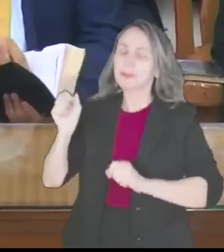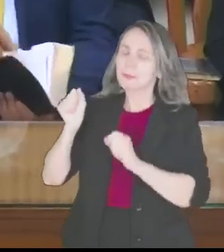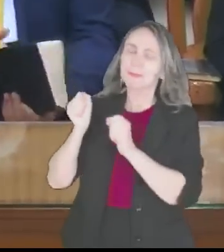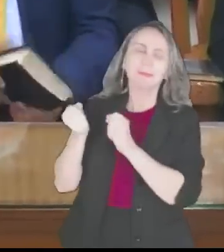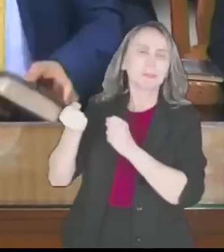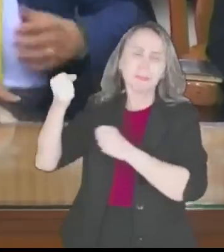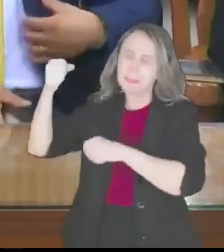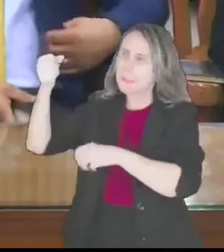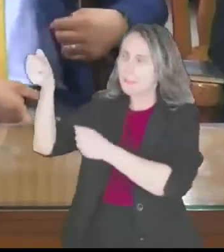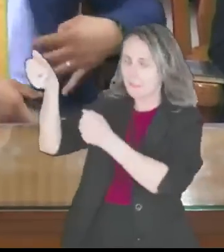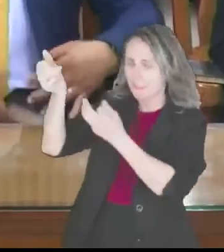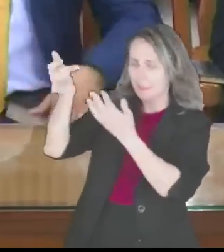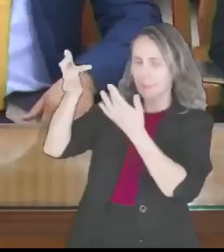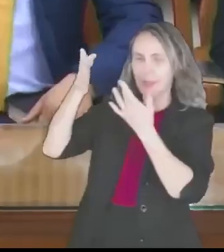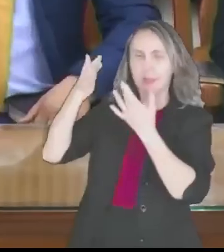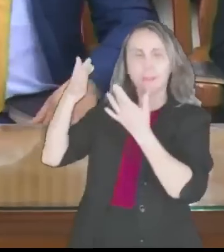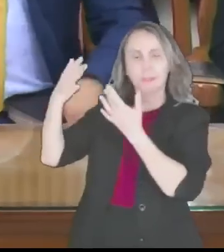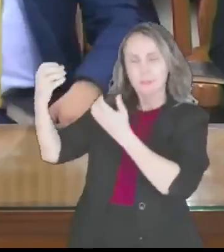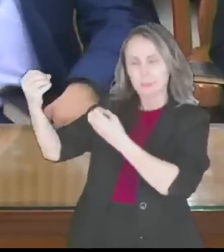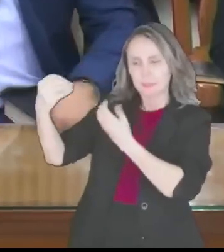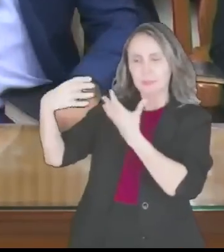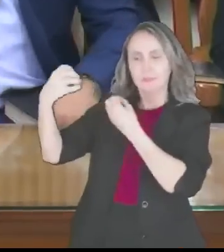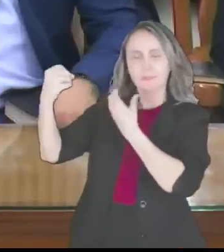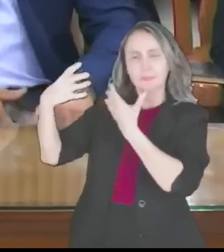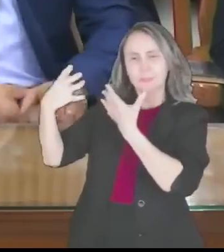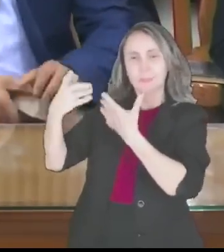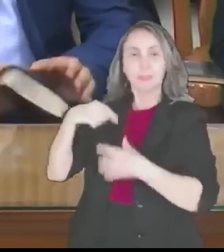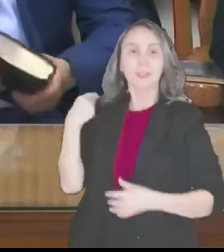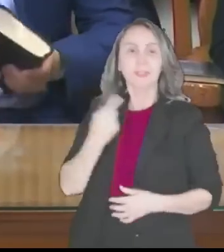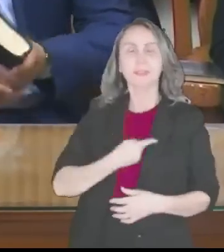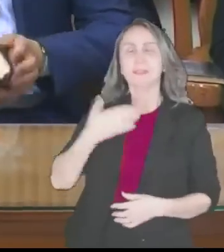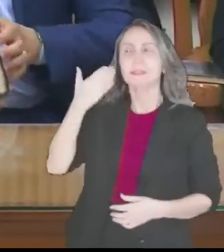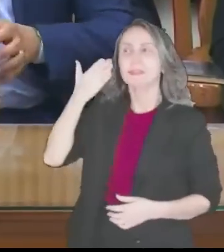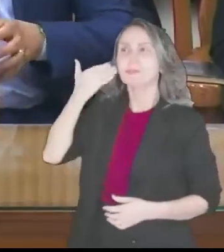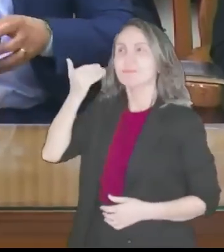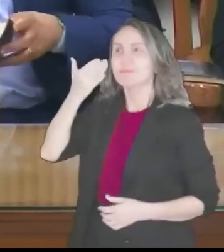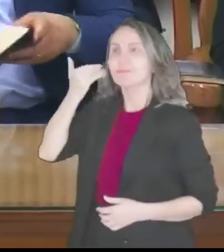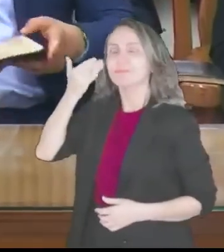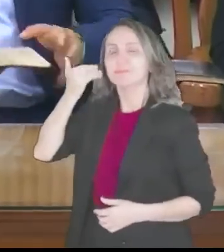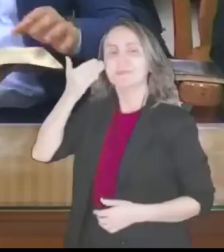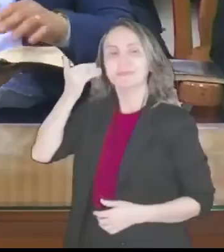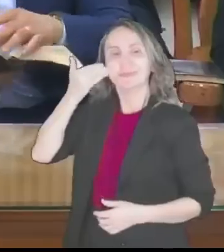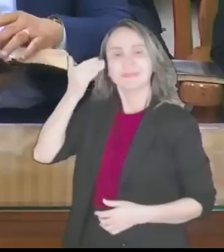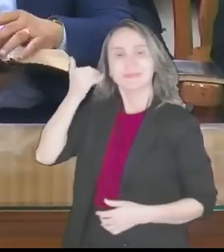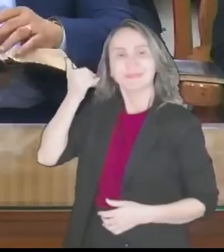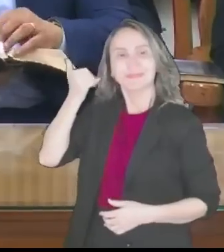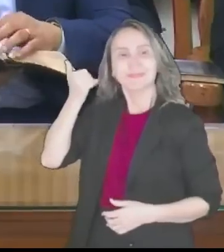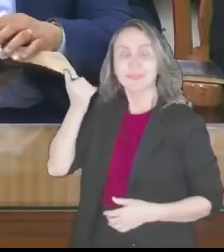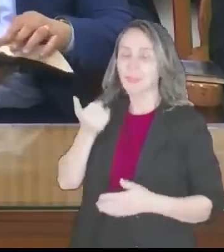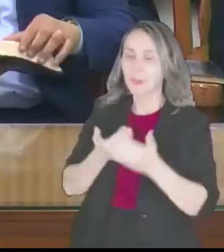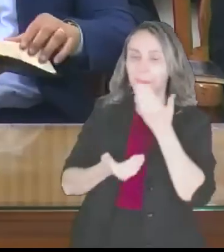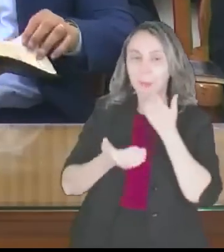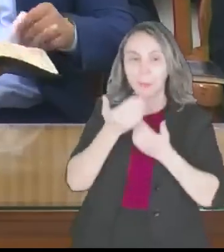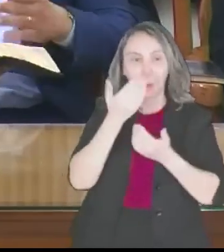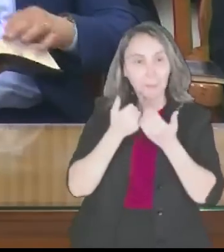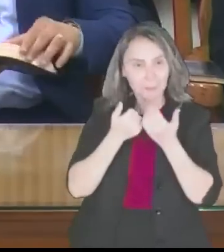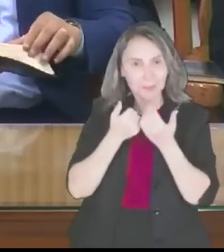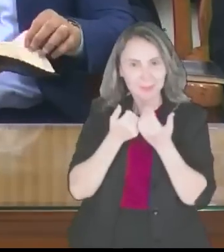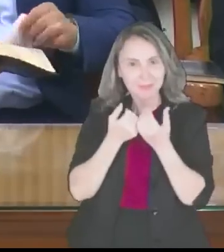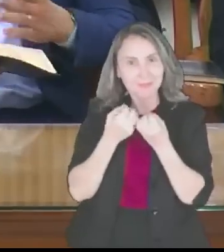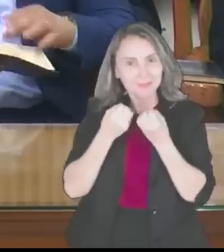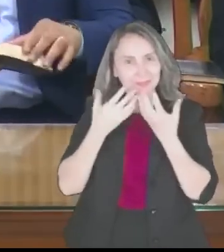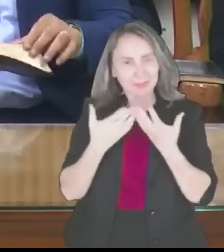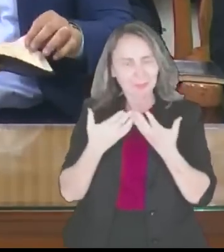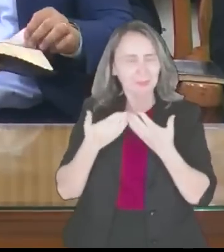onde devemos sair, como diziam os antigos, lambendo os beiços. Quando a comida é boa, antigamente as